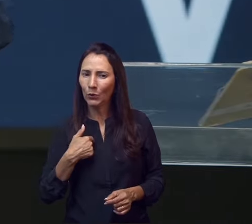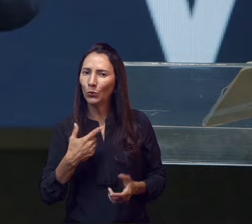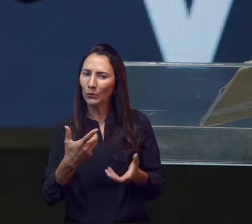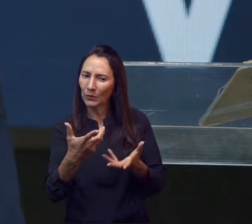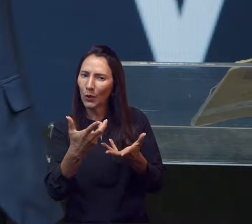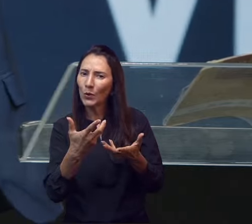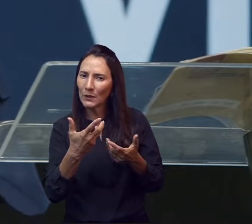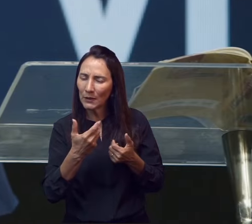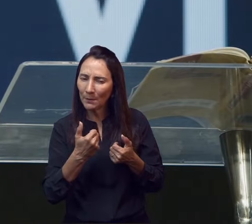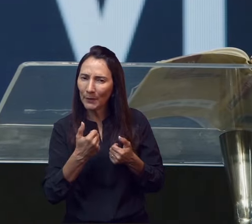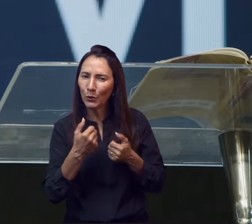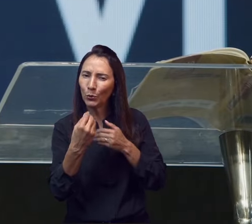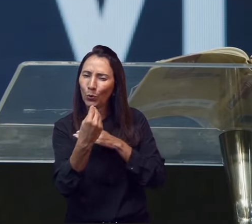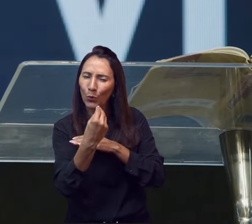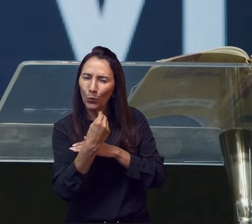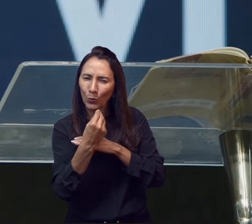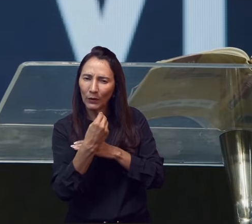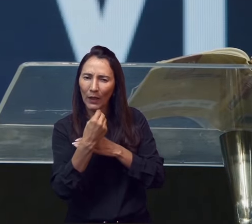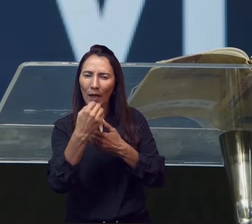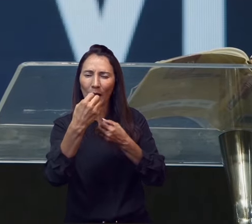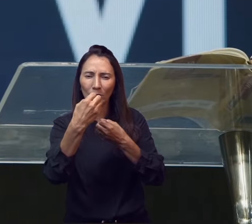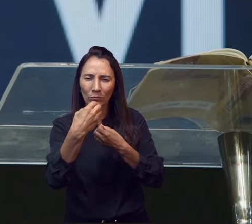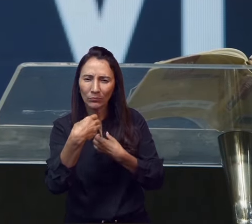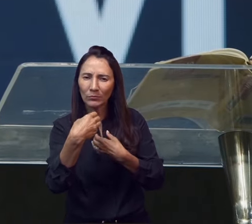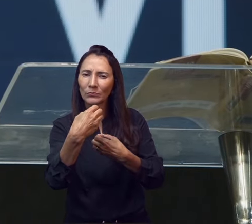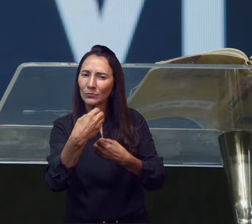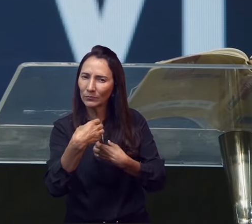Eu Tenho recebido instrução